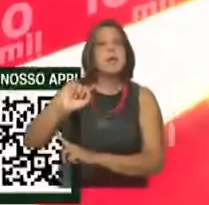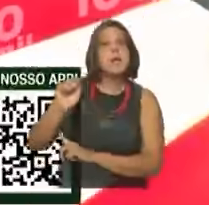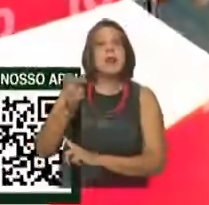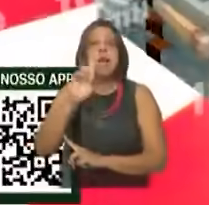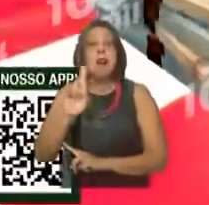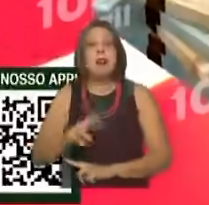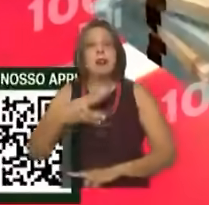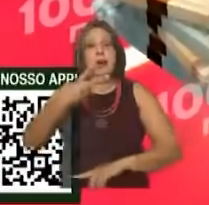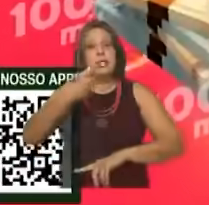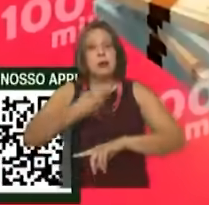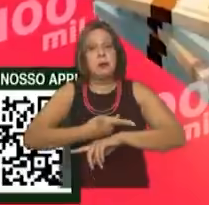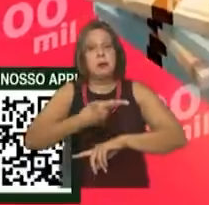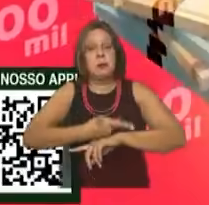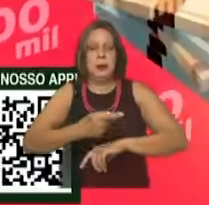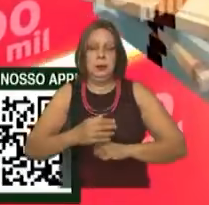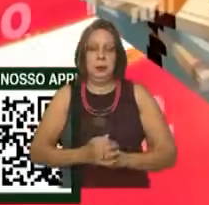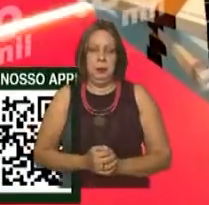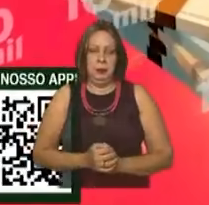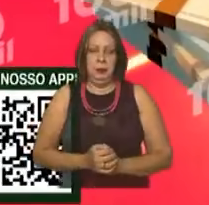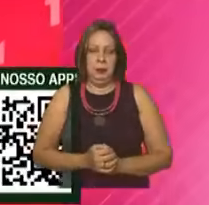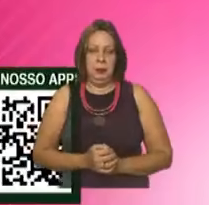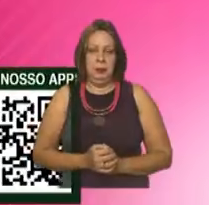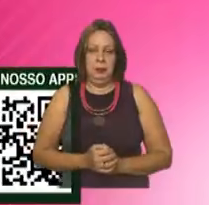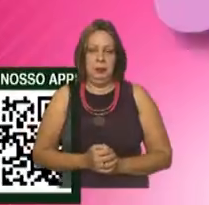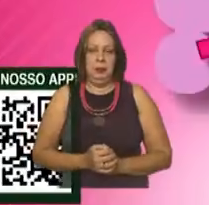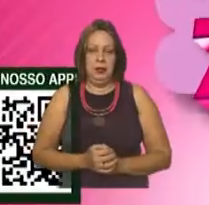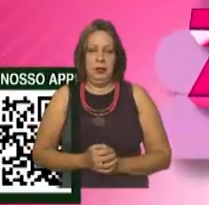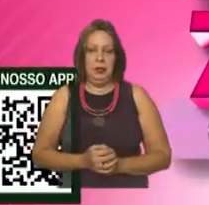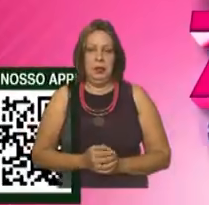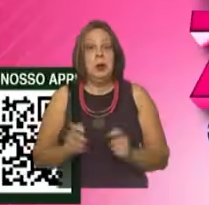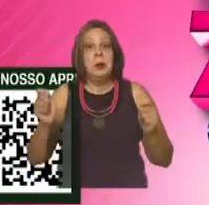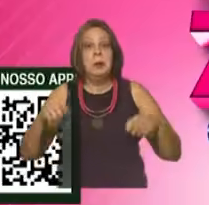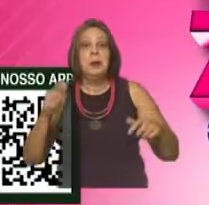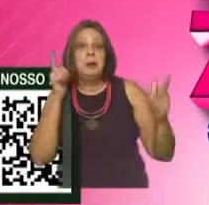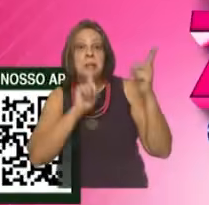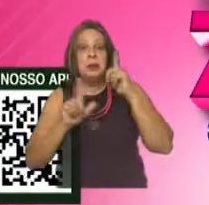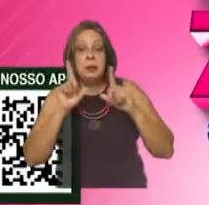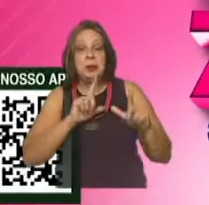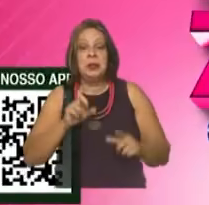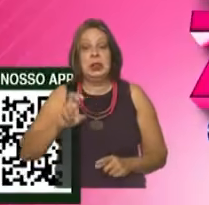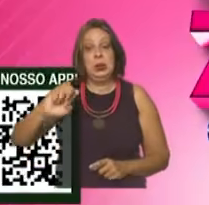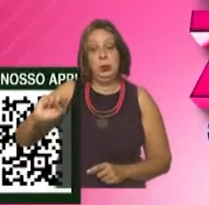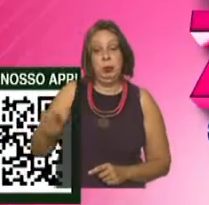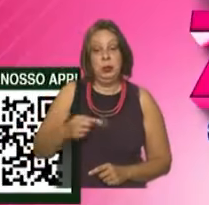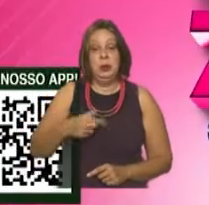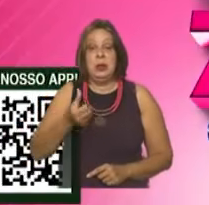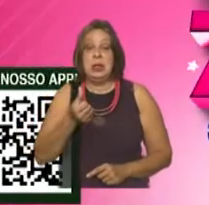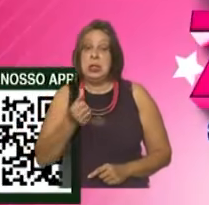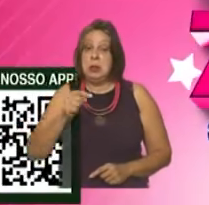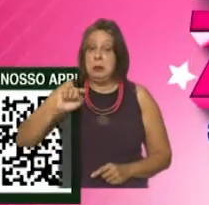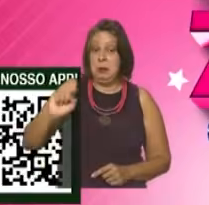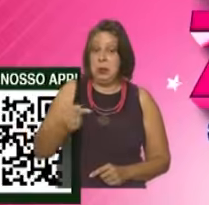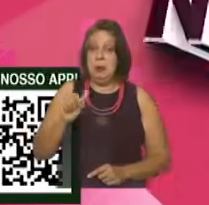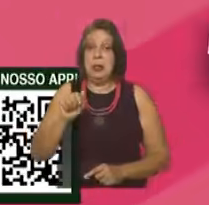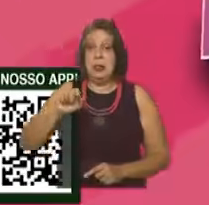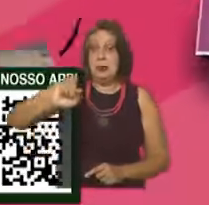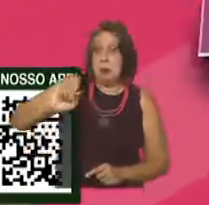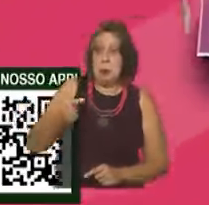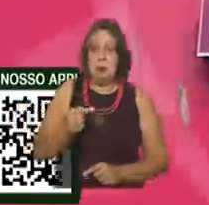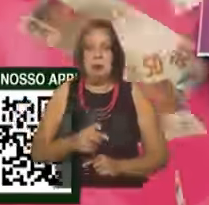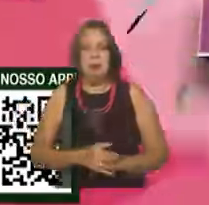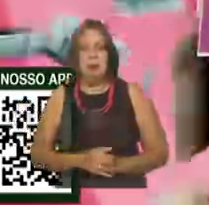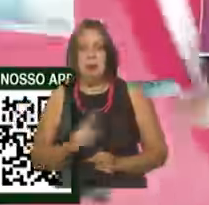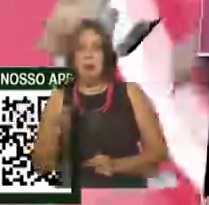do Caju Cap. 100 mil reais! Uhum. E ela ainda pode ganhar 5 mil no primeiro prêmio, 6 mil no segundo e 7 mil no terceiro. No